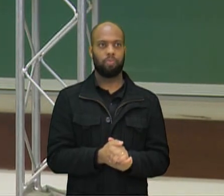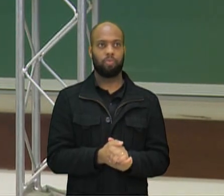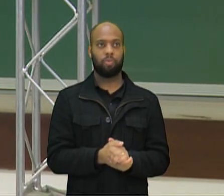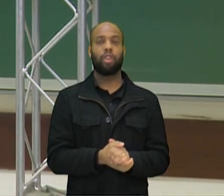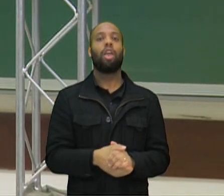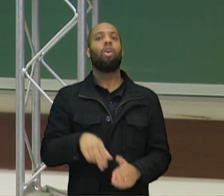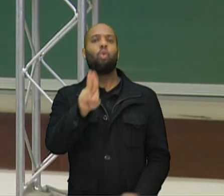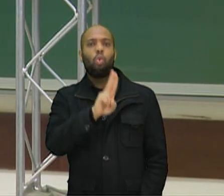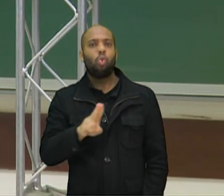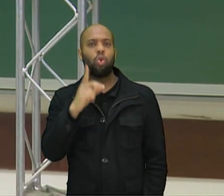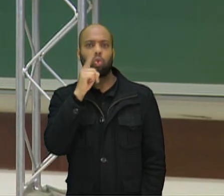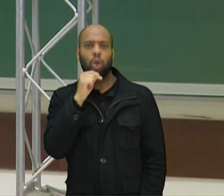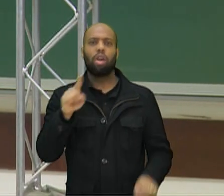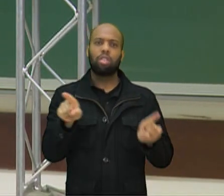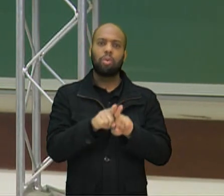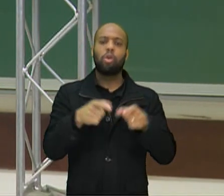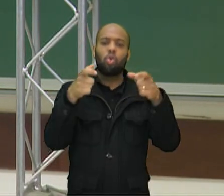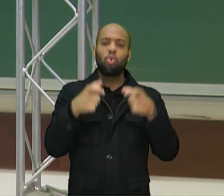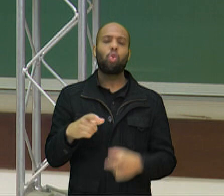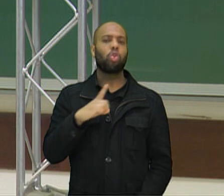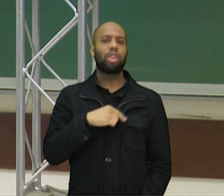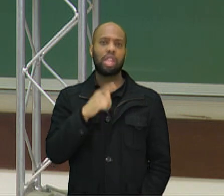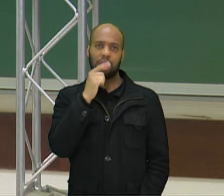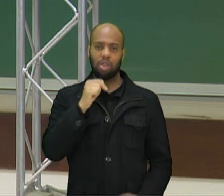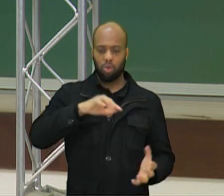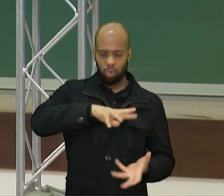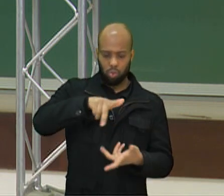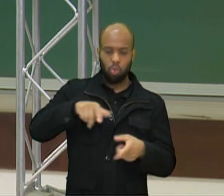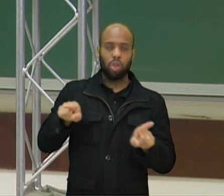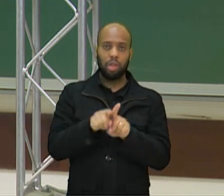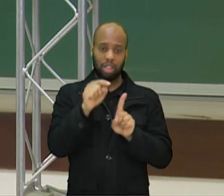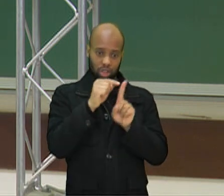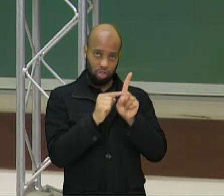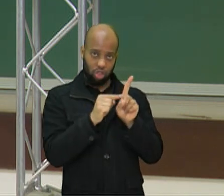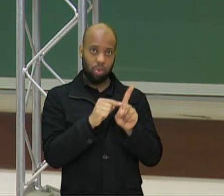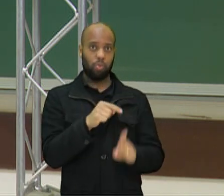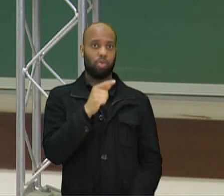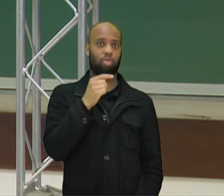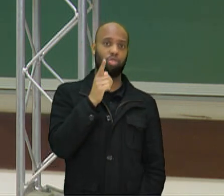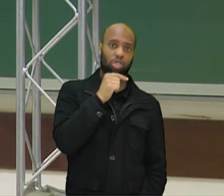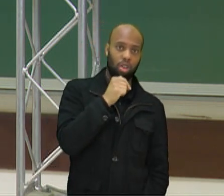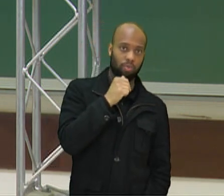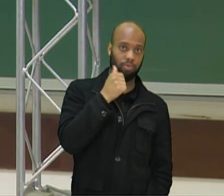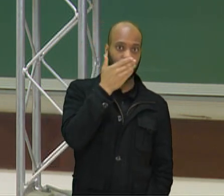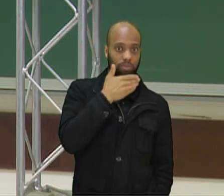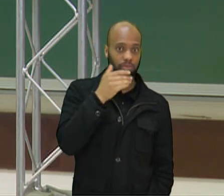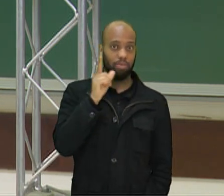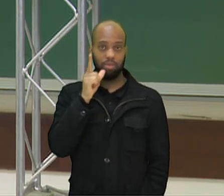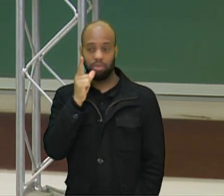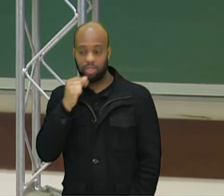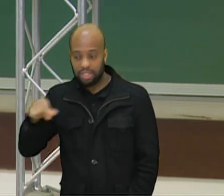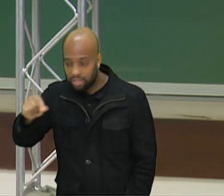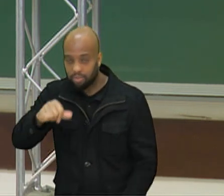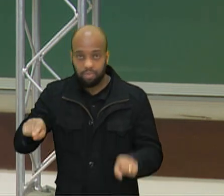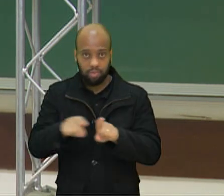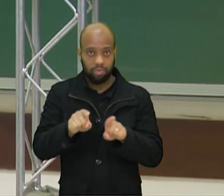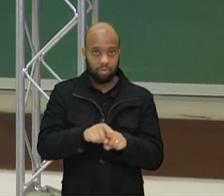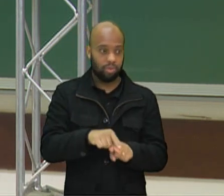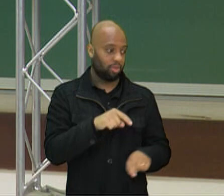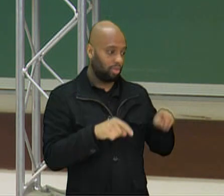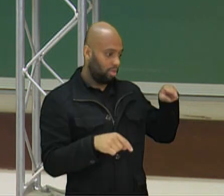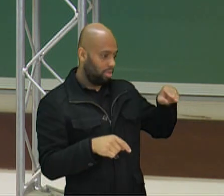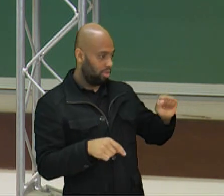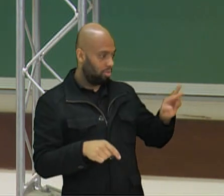da água, a disponibilidade de água no mundo, os tipos de água, água doce, água salgada e mares e oceanos. Então